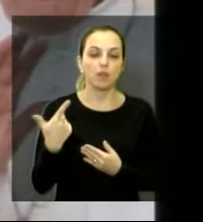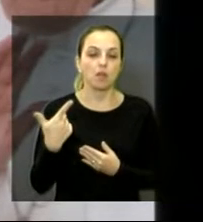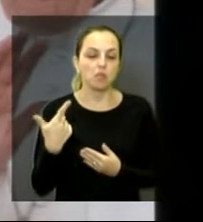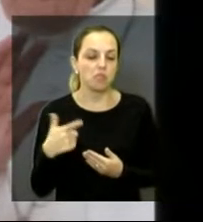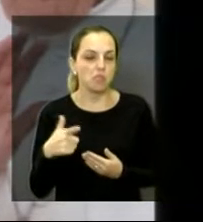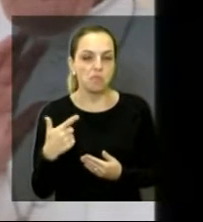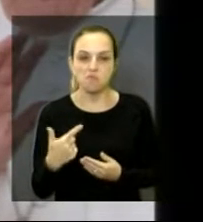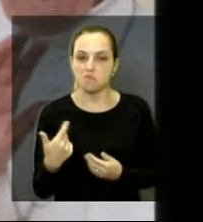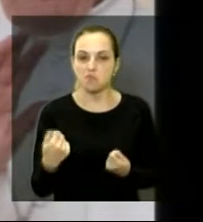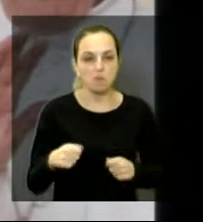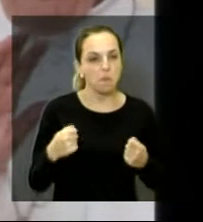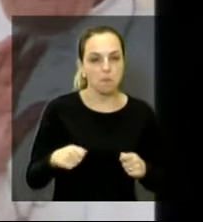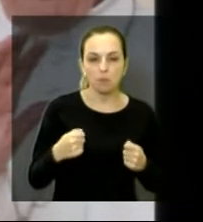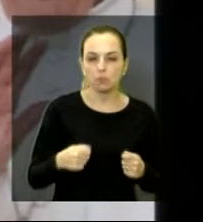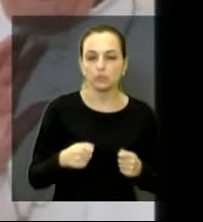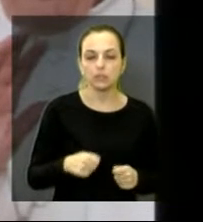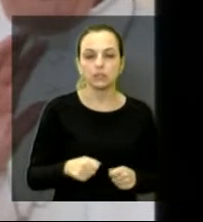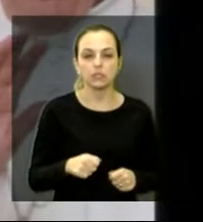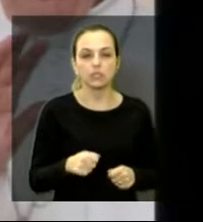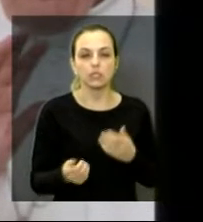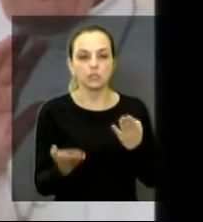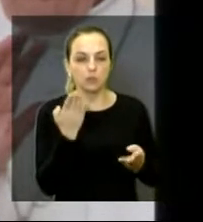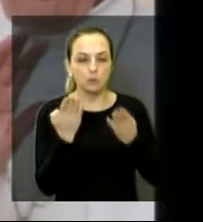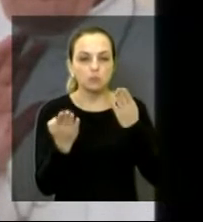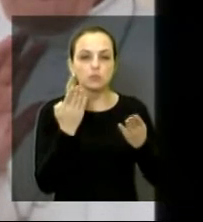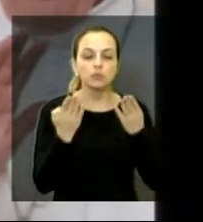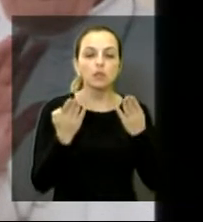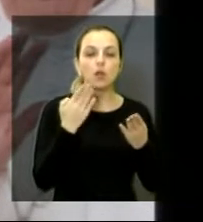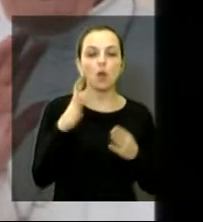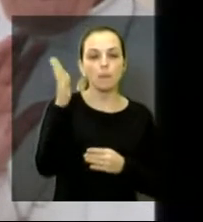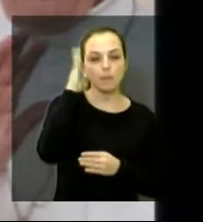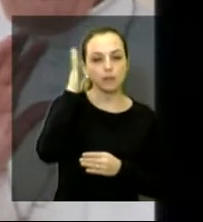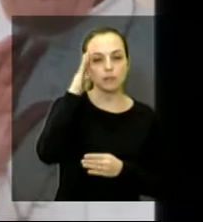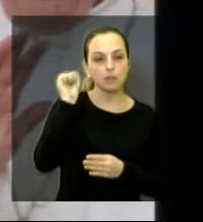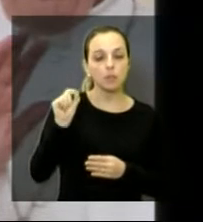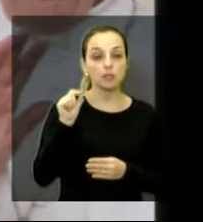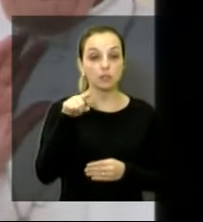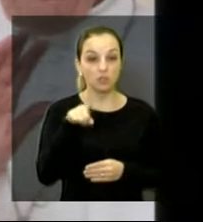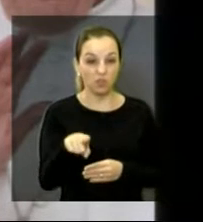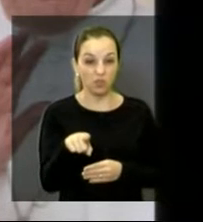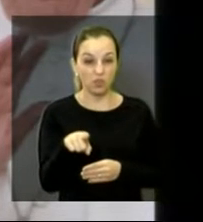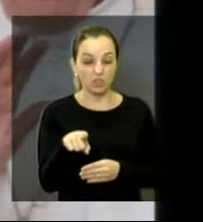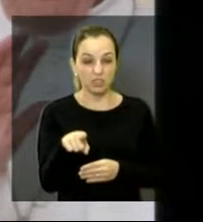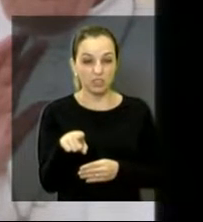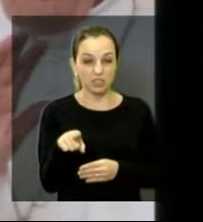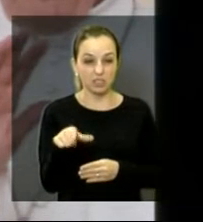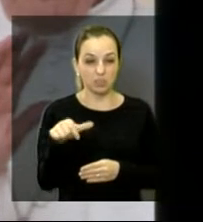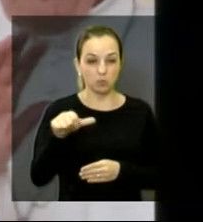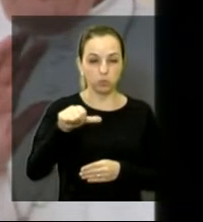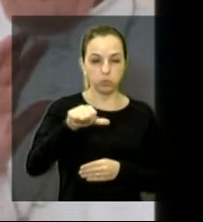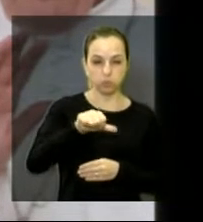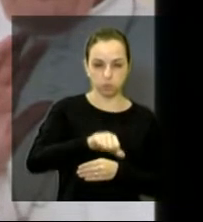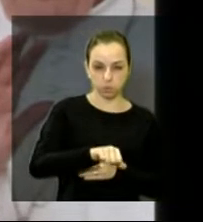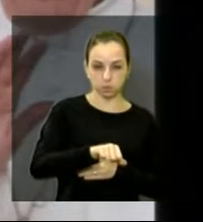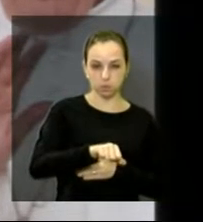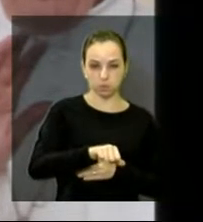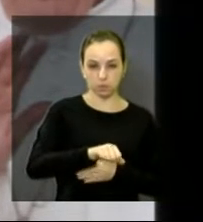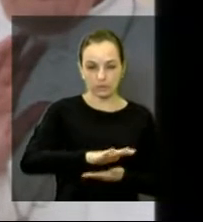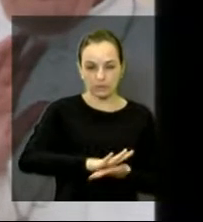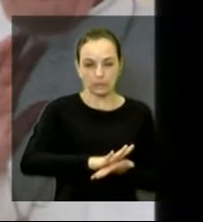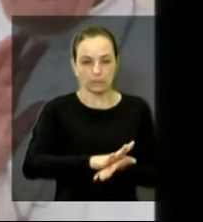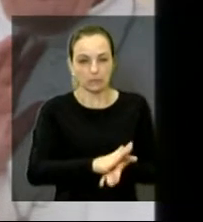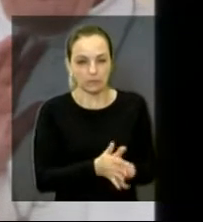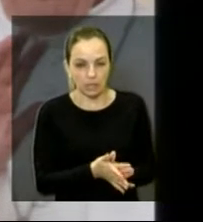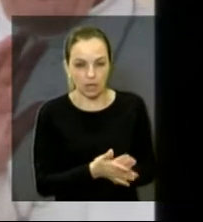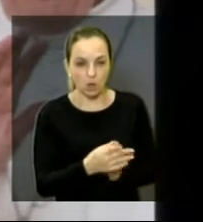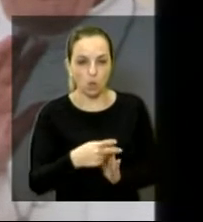de consultar um psicólogo para saber que, quando você rebaixa, humilha o